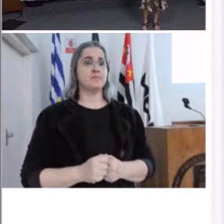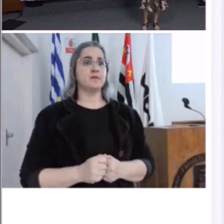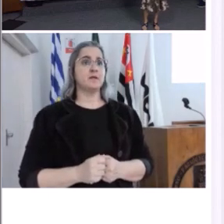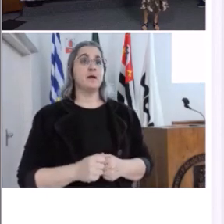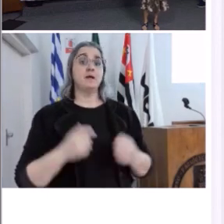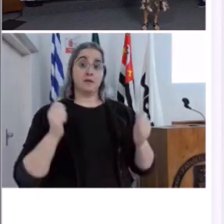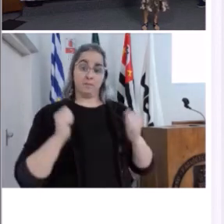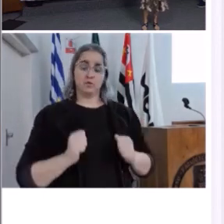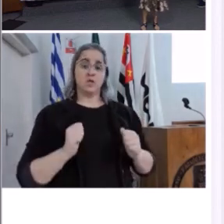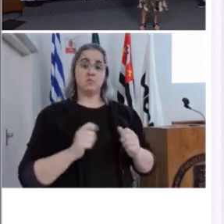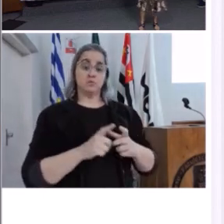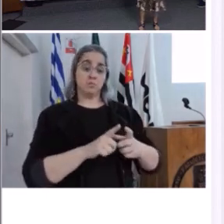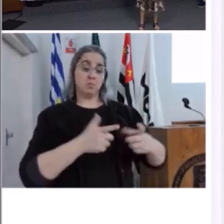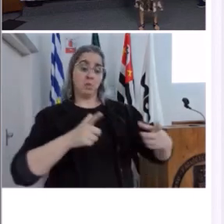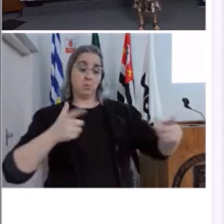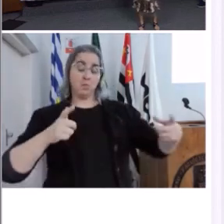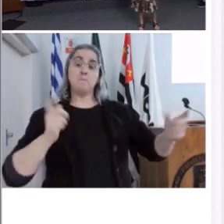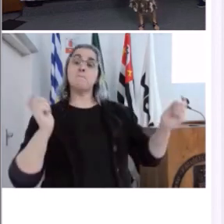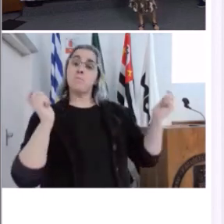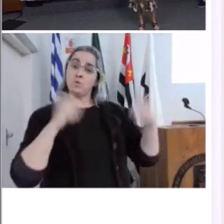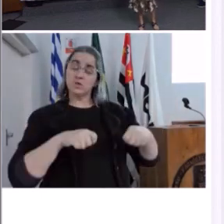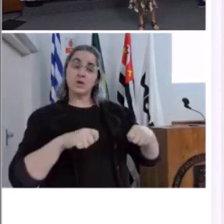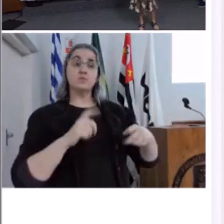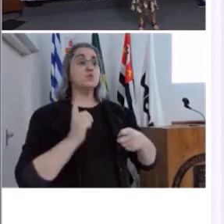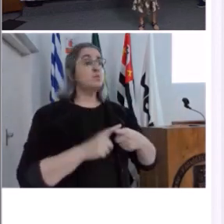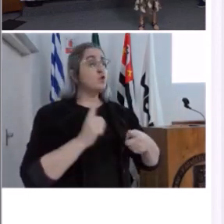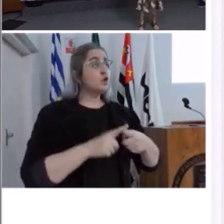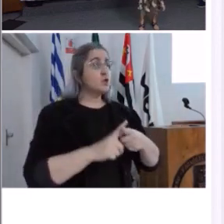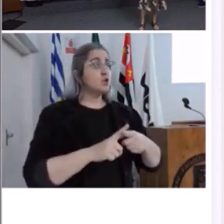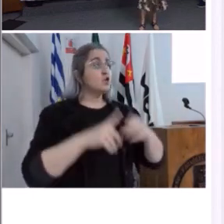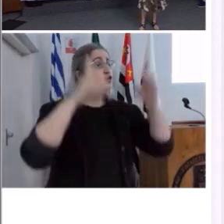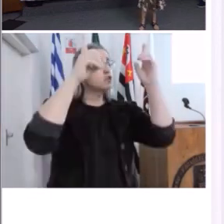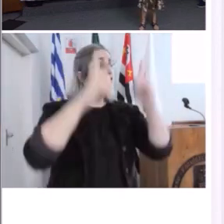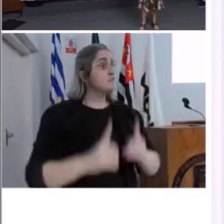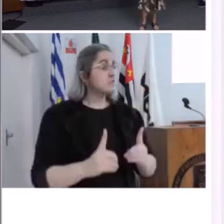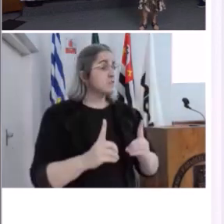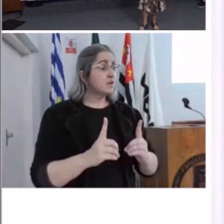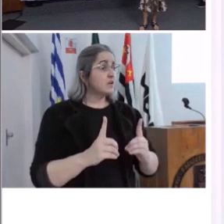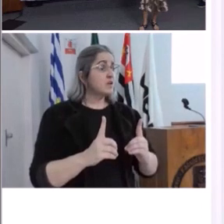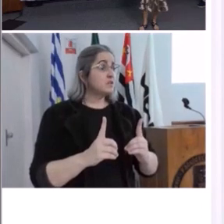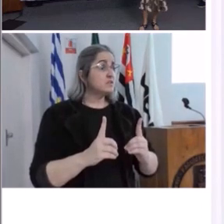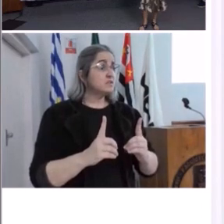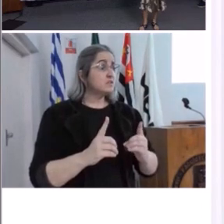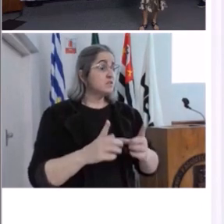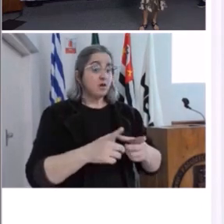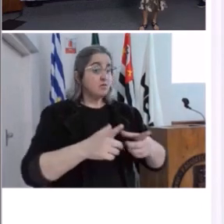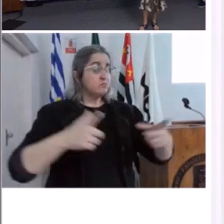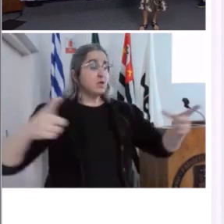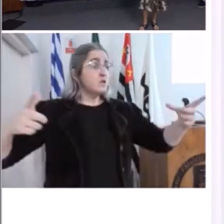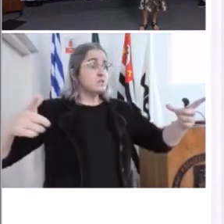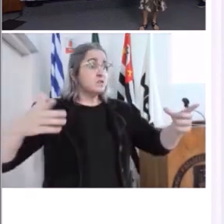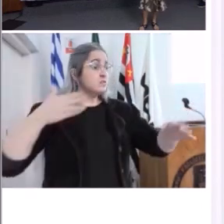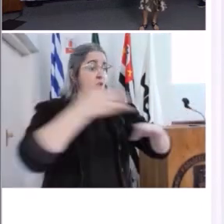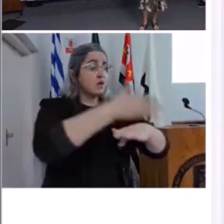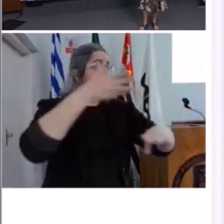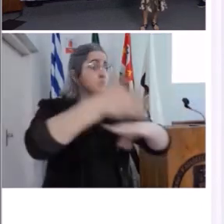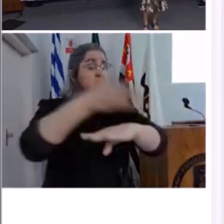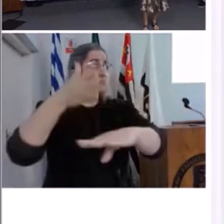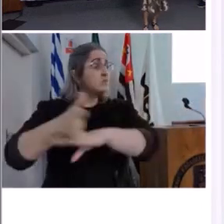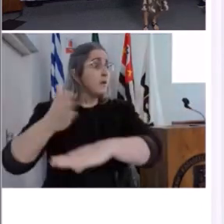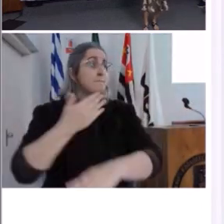ampliando mais, né? Principalmente porque esses grupos, esses públicos-alvos, eles estão indo à frente, estão na